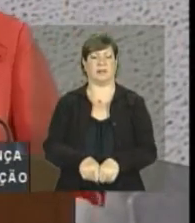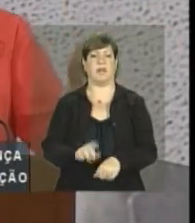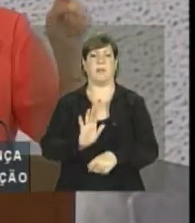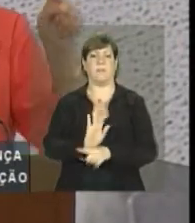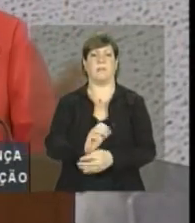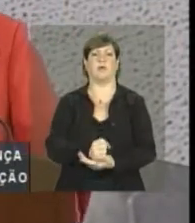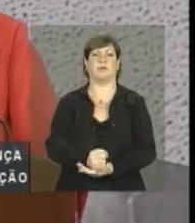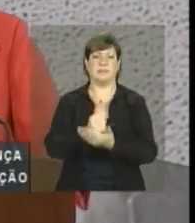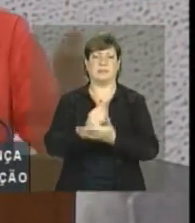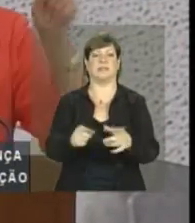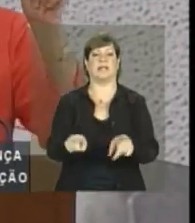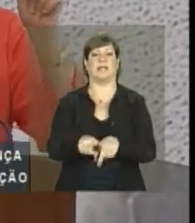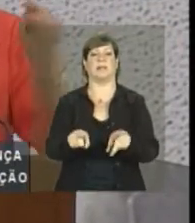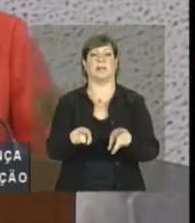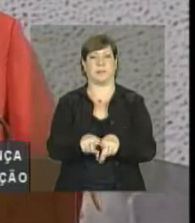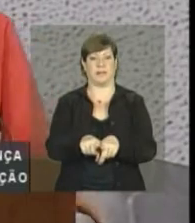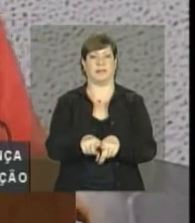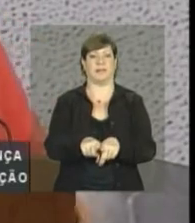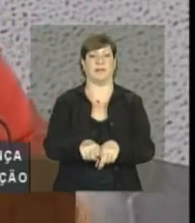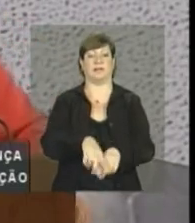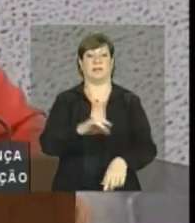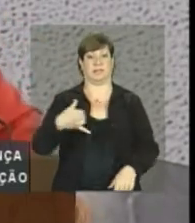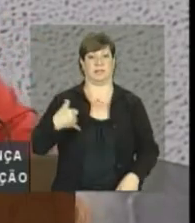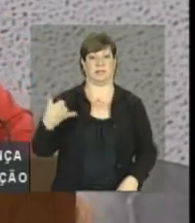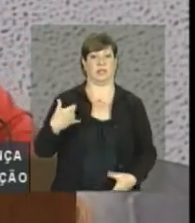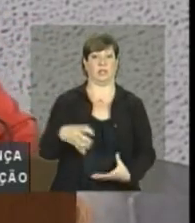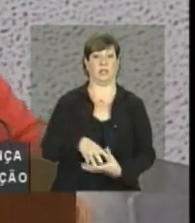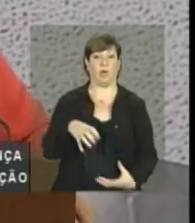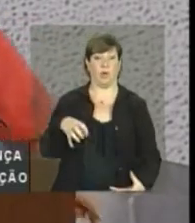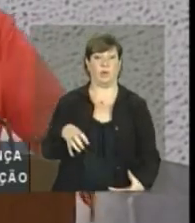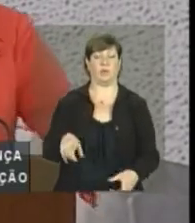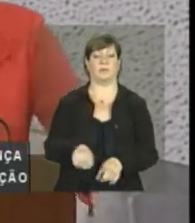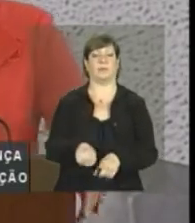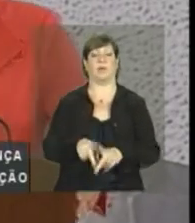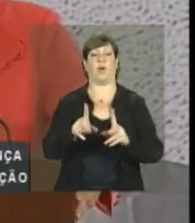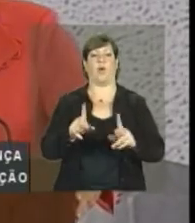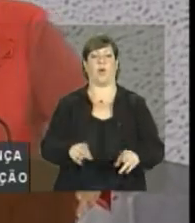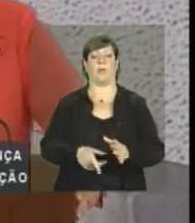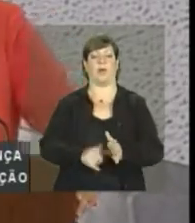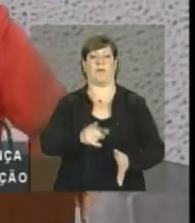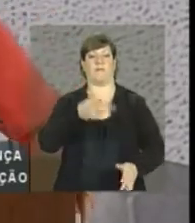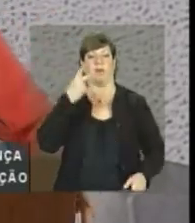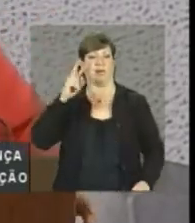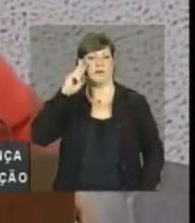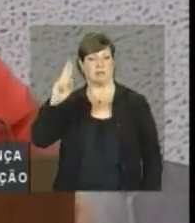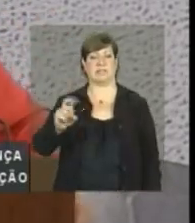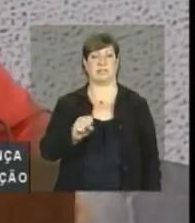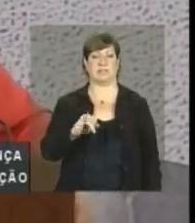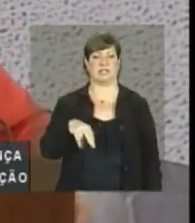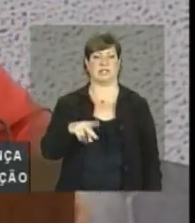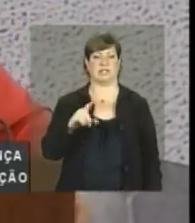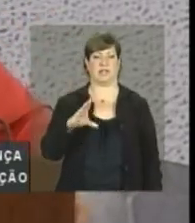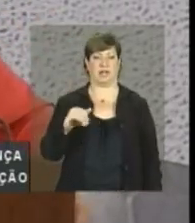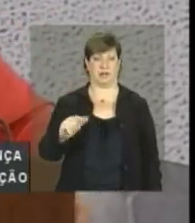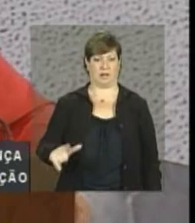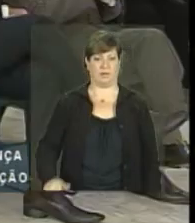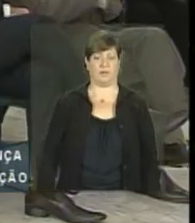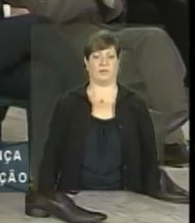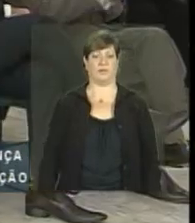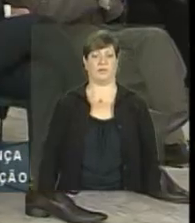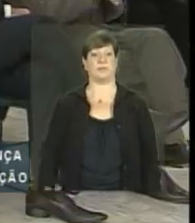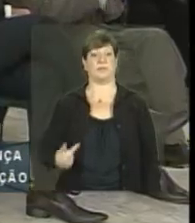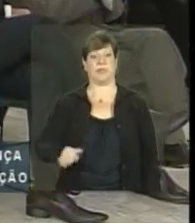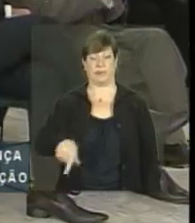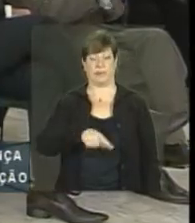proteção também aos idosos. Como disse o nosso líder sindical, a